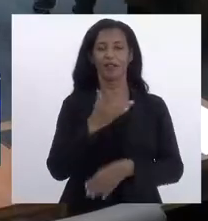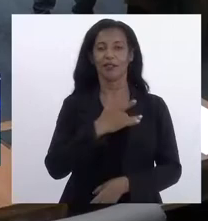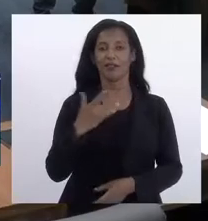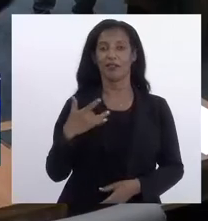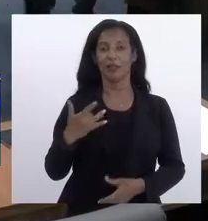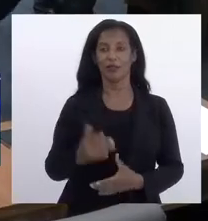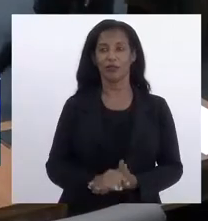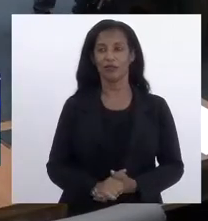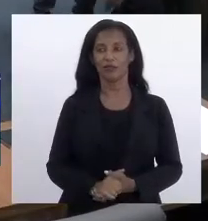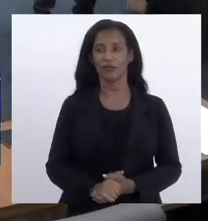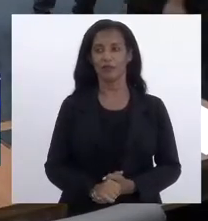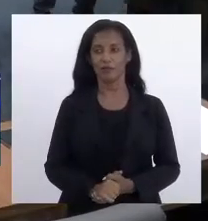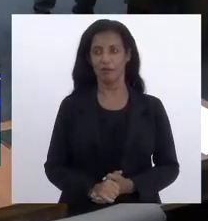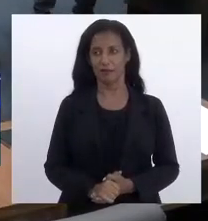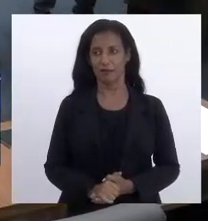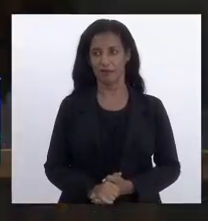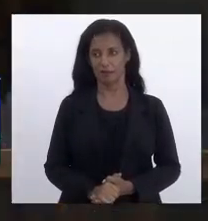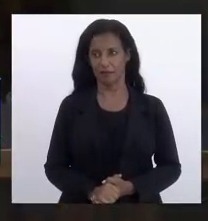Saúde.